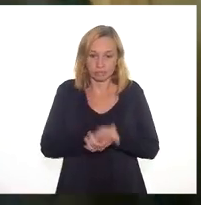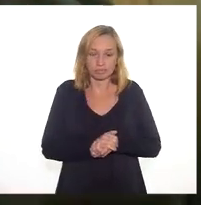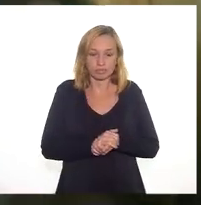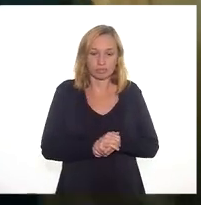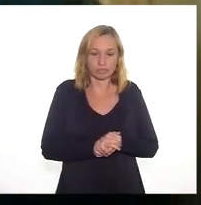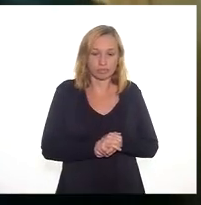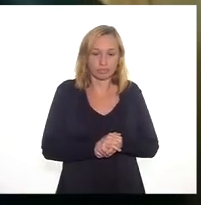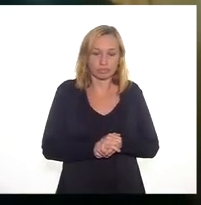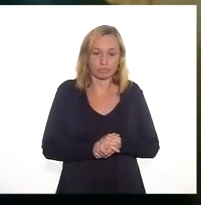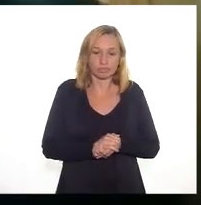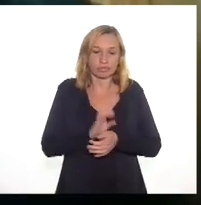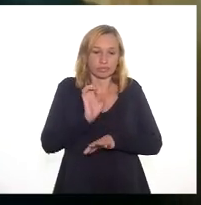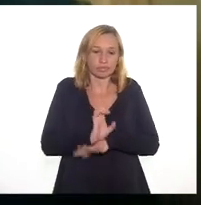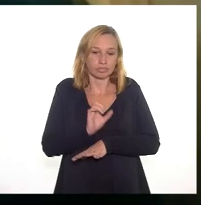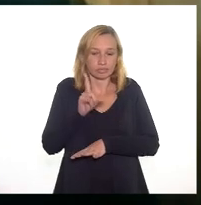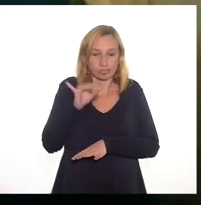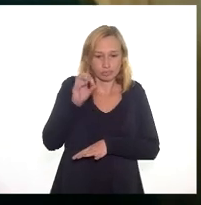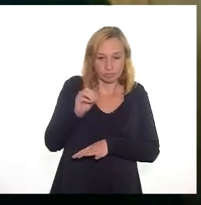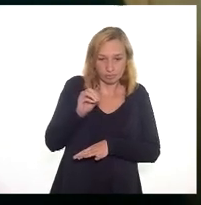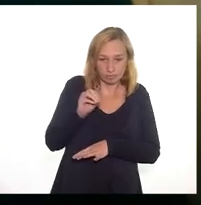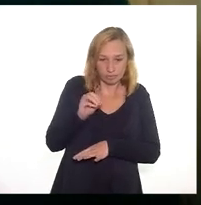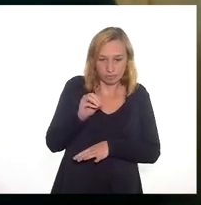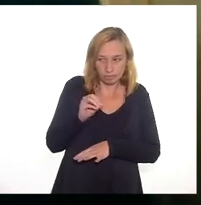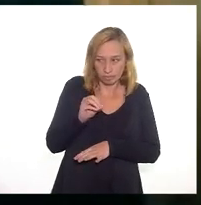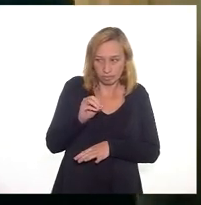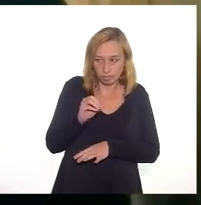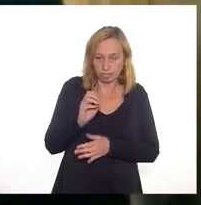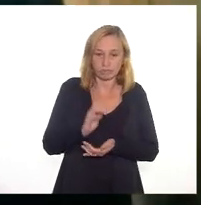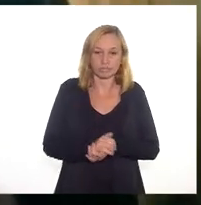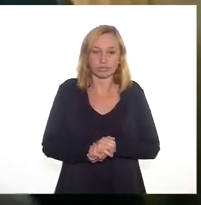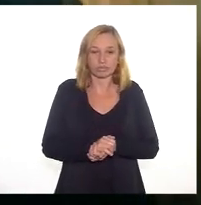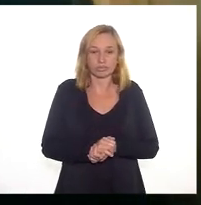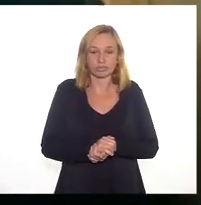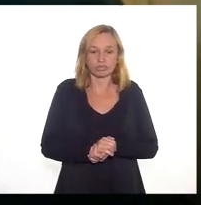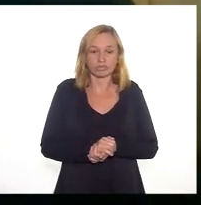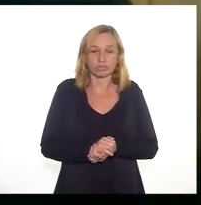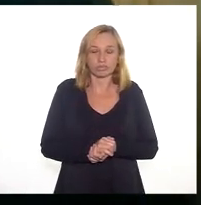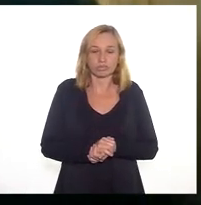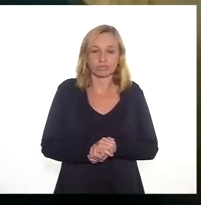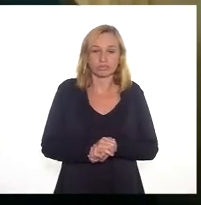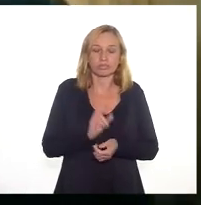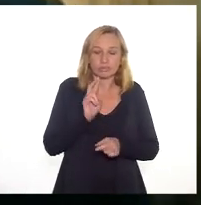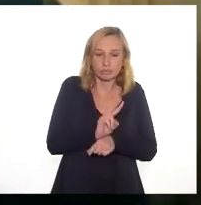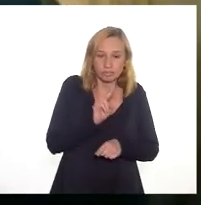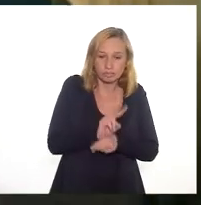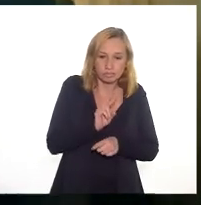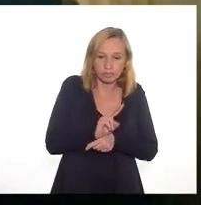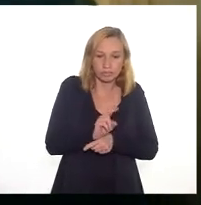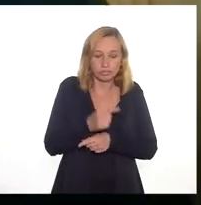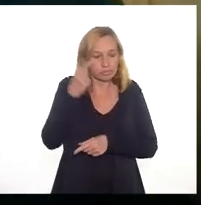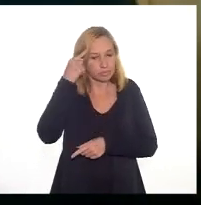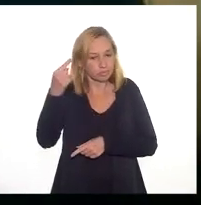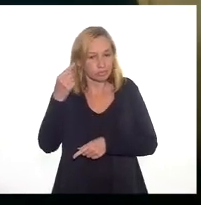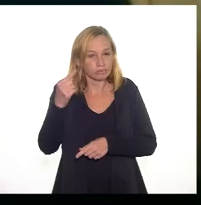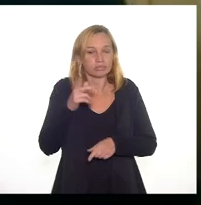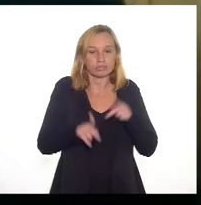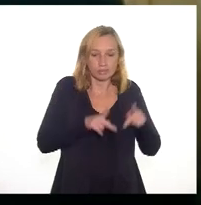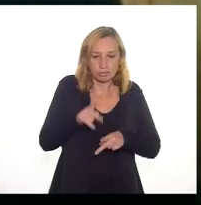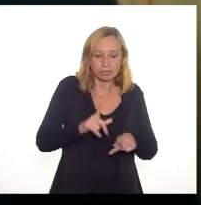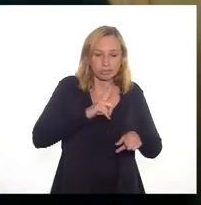O Estado ele é laico, mas não é laicista, e, portanto, deve defender a ideia de que o seu povo tem cultura e tem